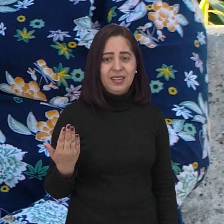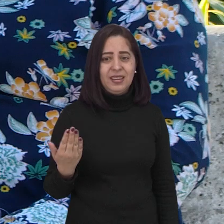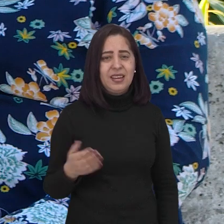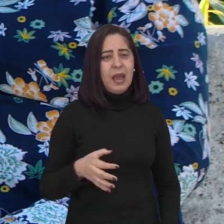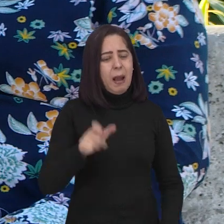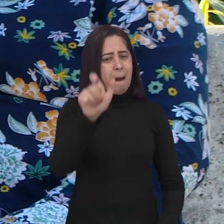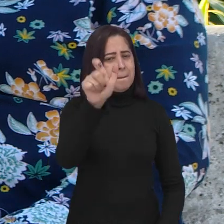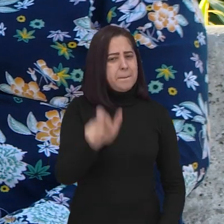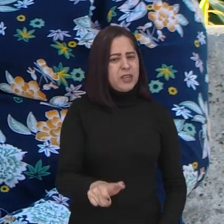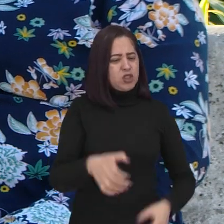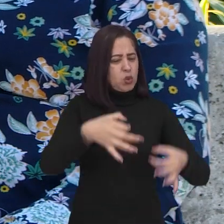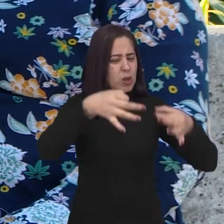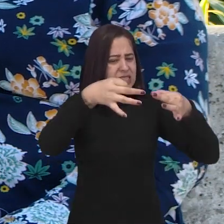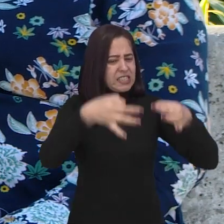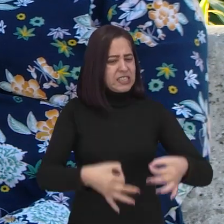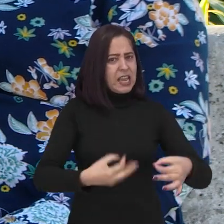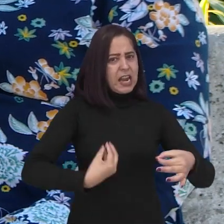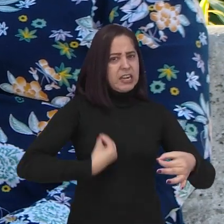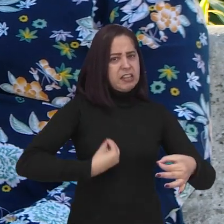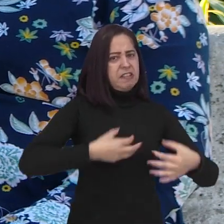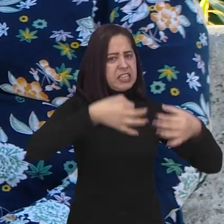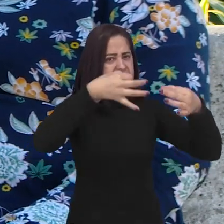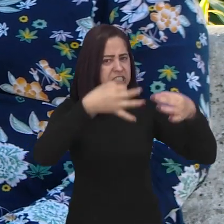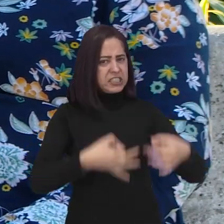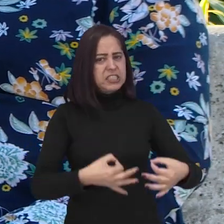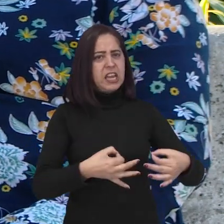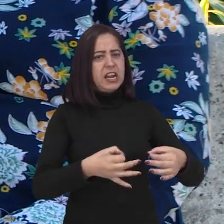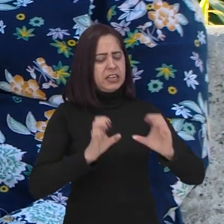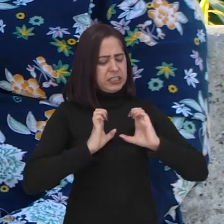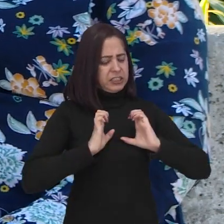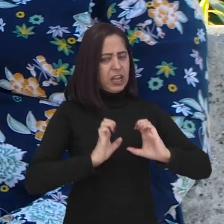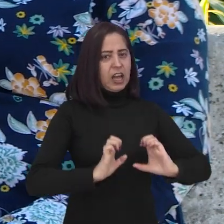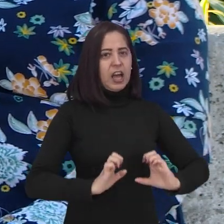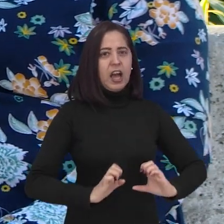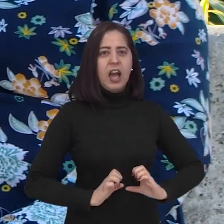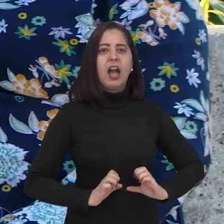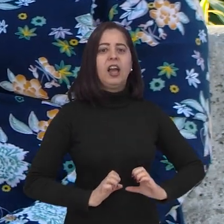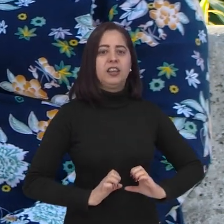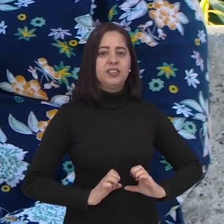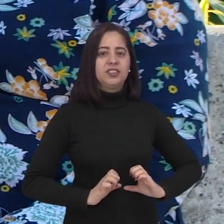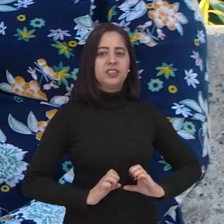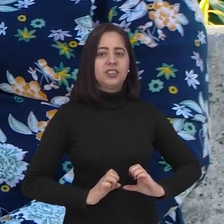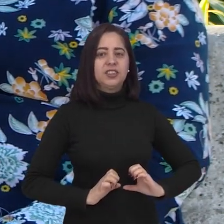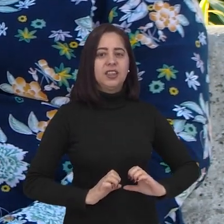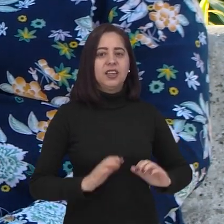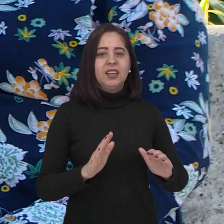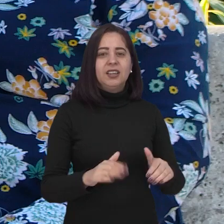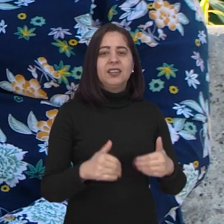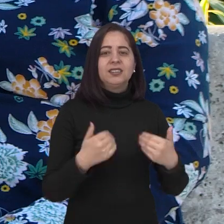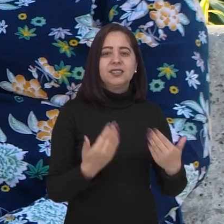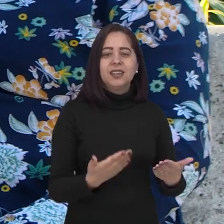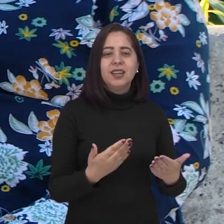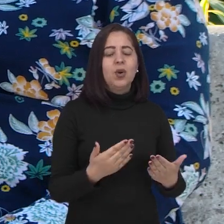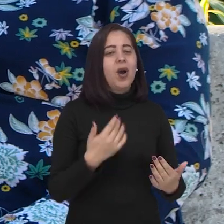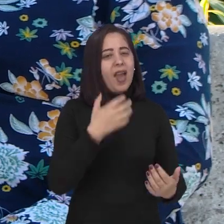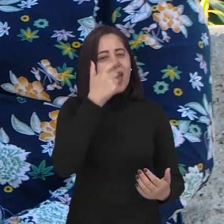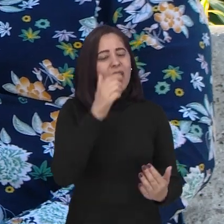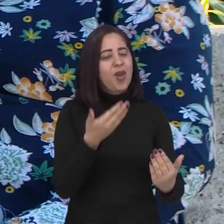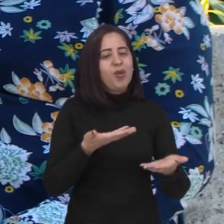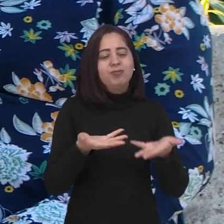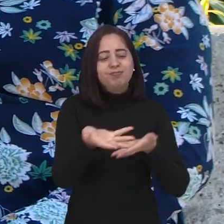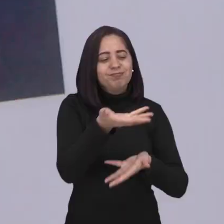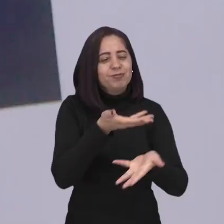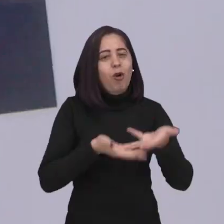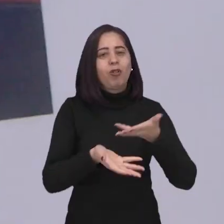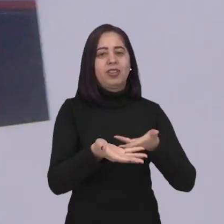pessoa correta, que gostava das coisas certas, né? Foi muito gratificante, entendeu, ter essa convivência